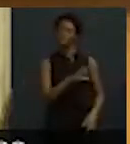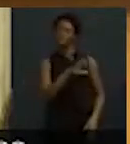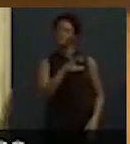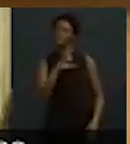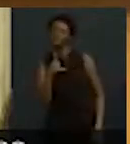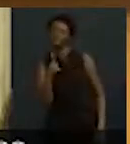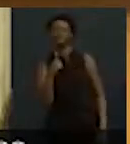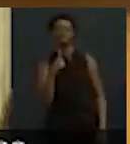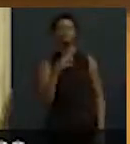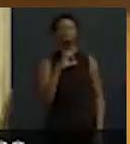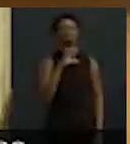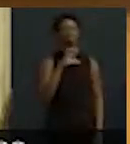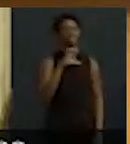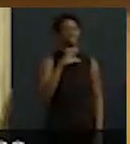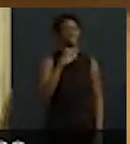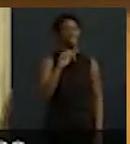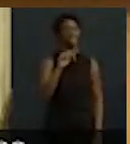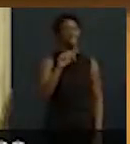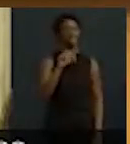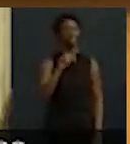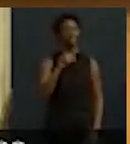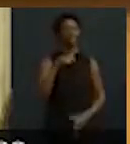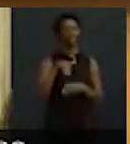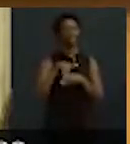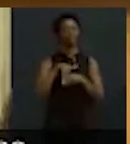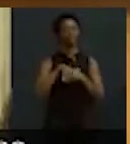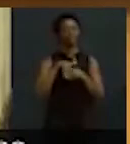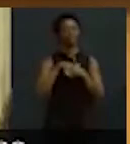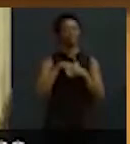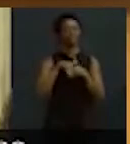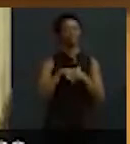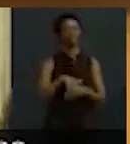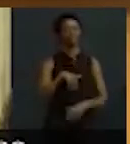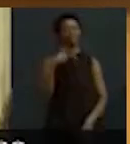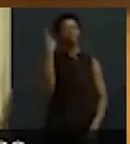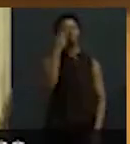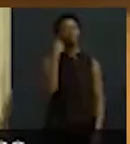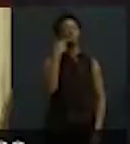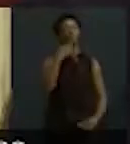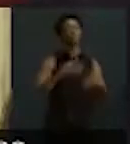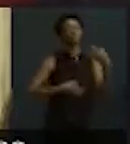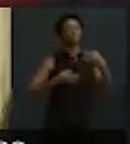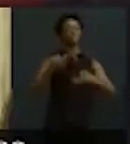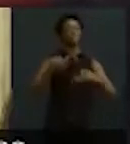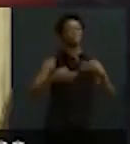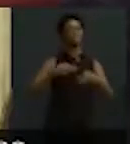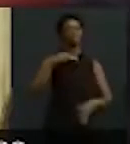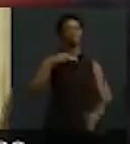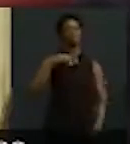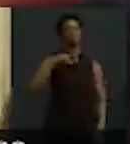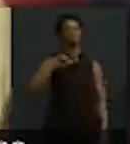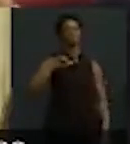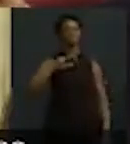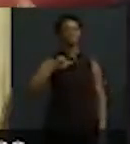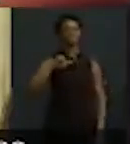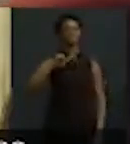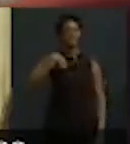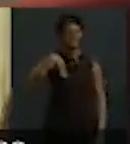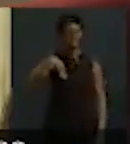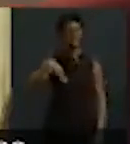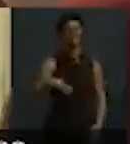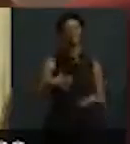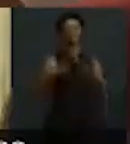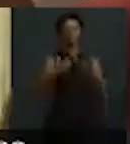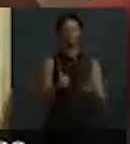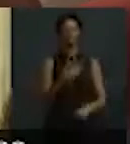do CAO Eleitoral, promotora de justiça, Miriam Leiterman, para